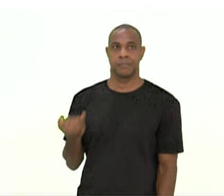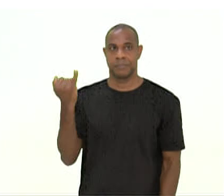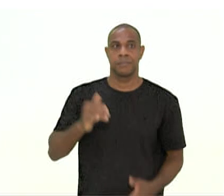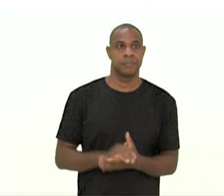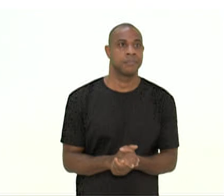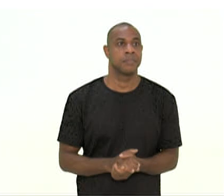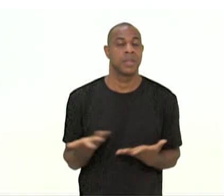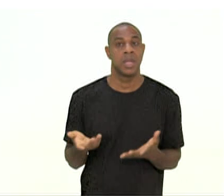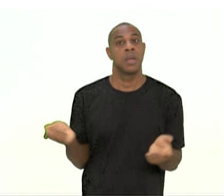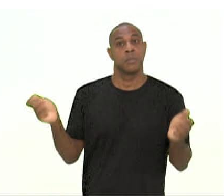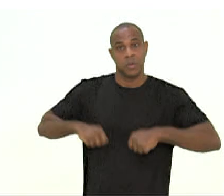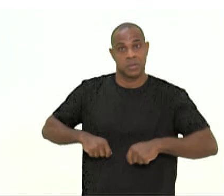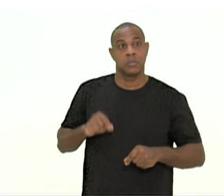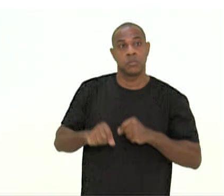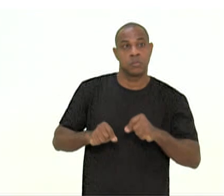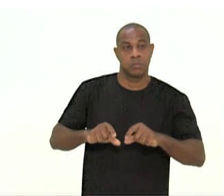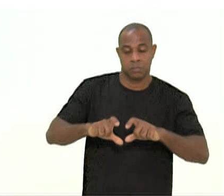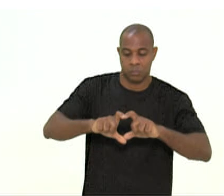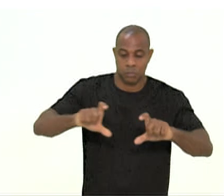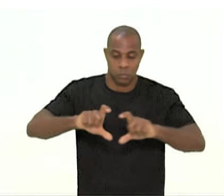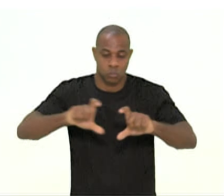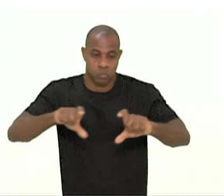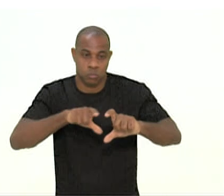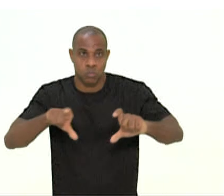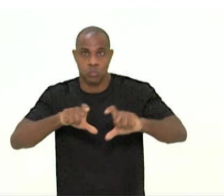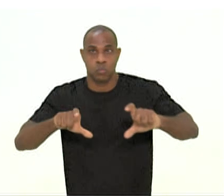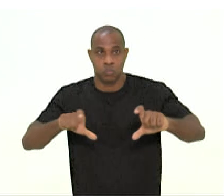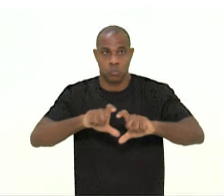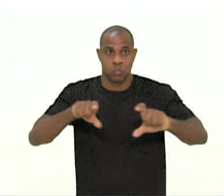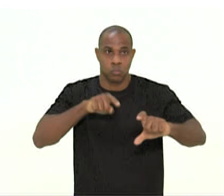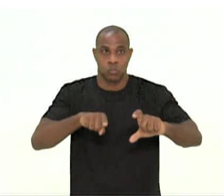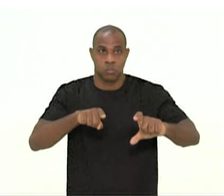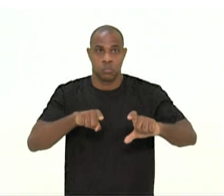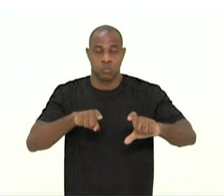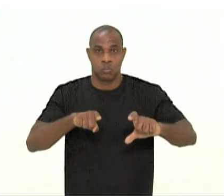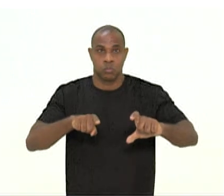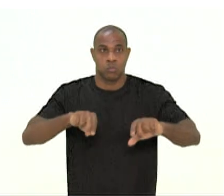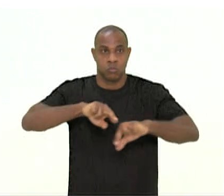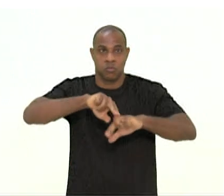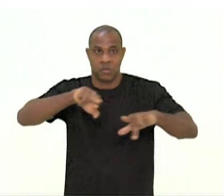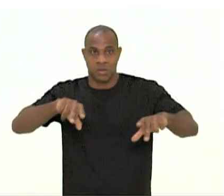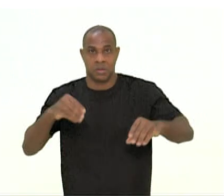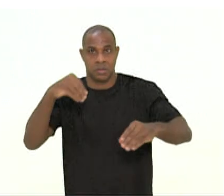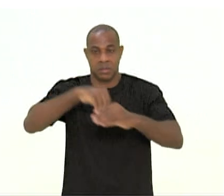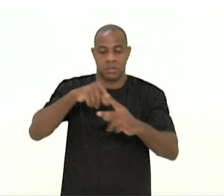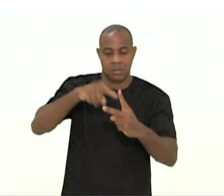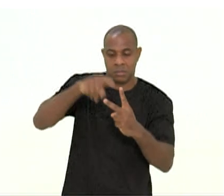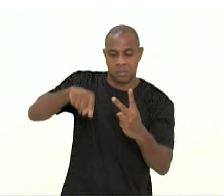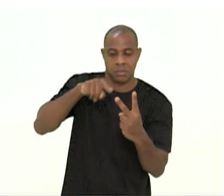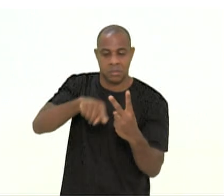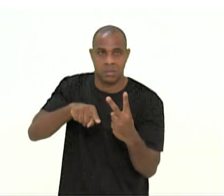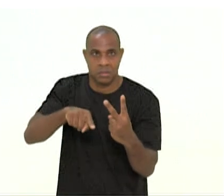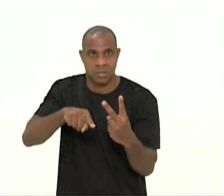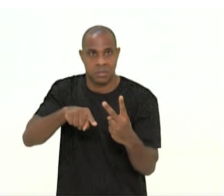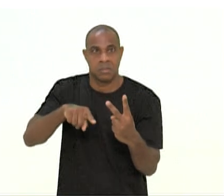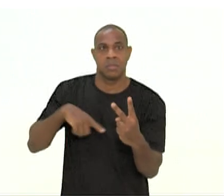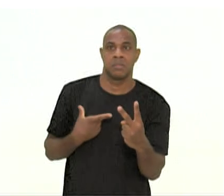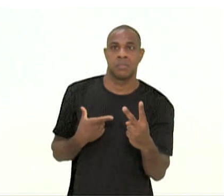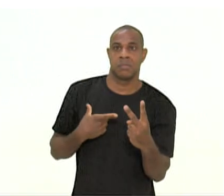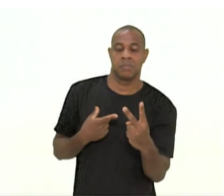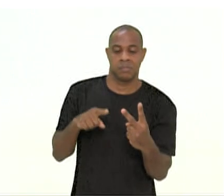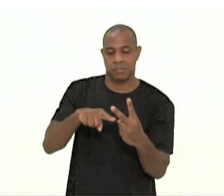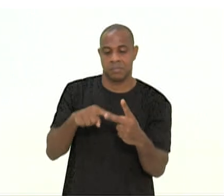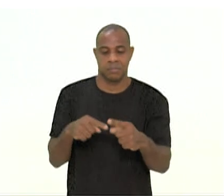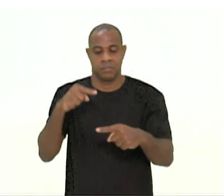seja possível trabalhar com expressões em que a variável está dentro de uma raiz, ou num